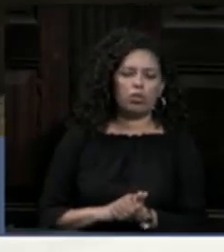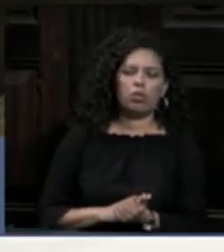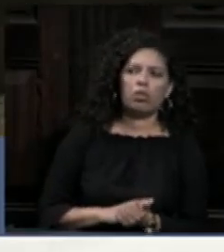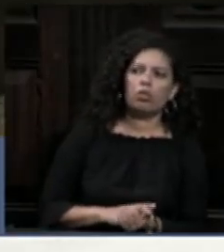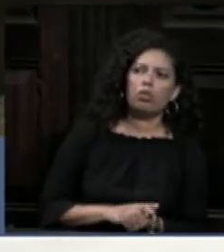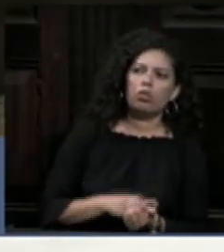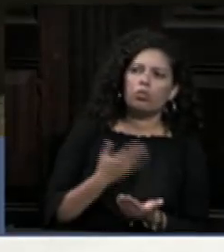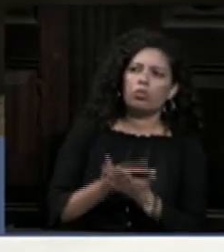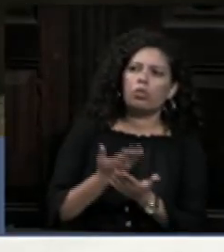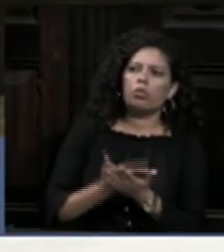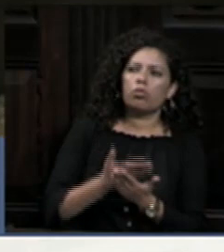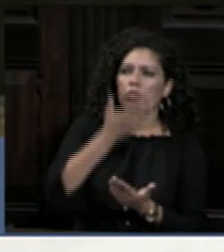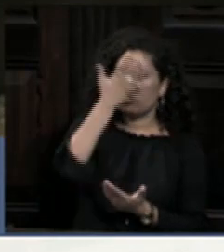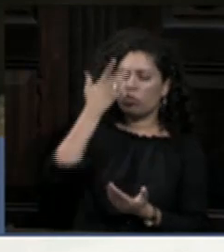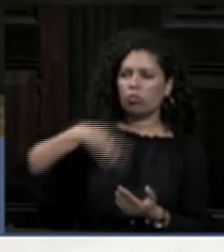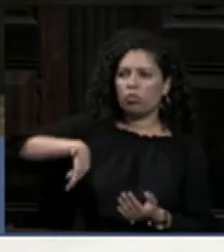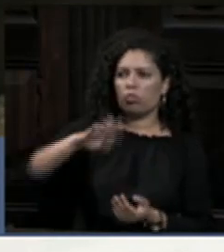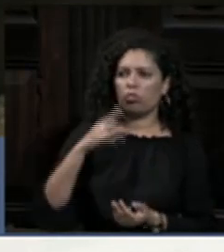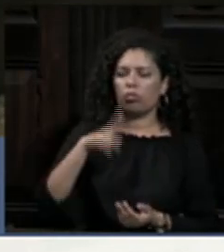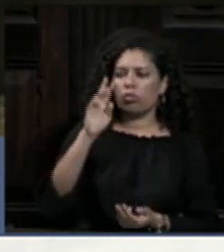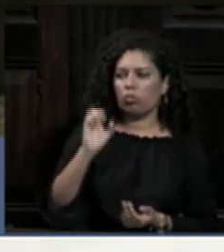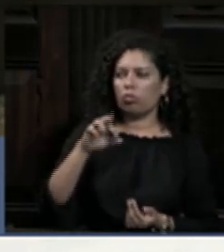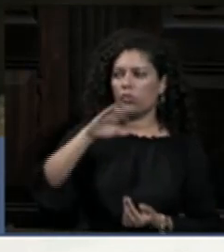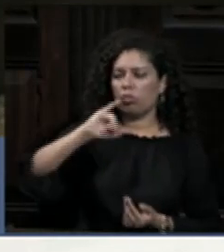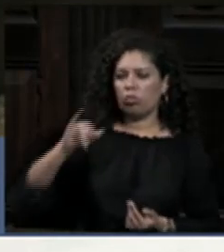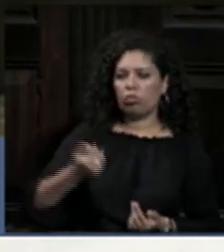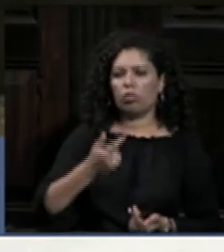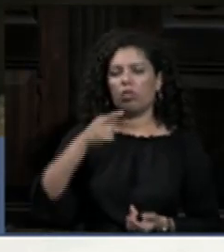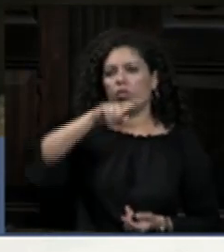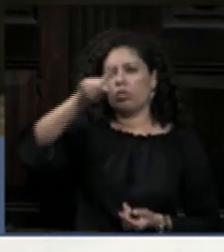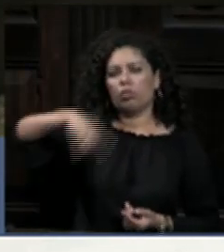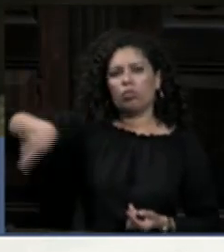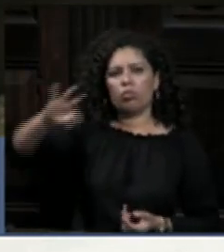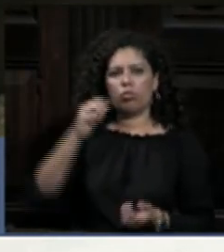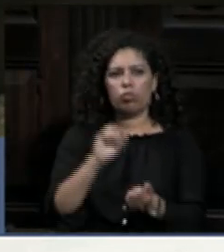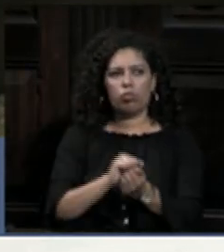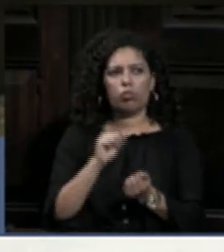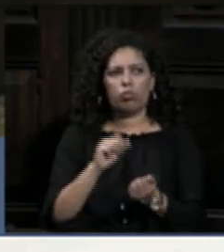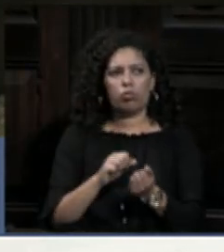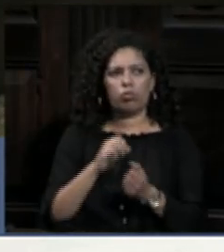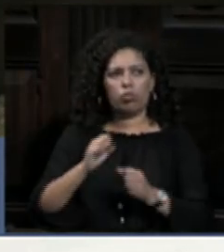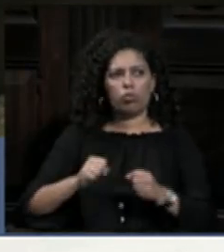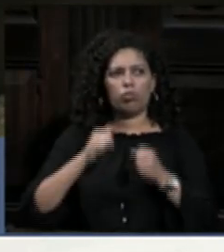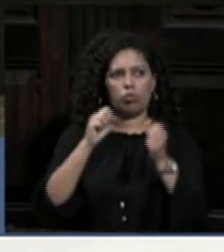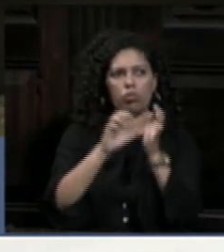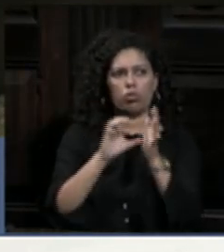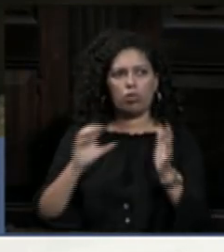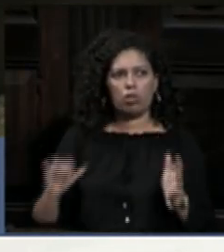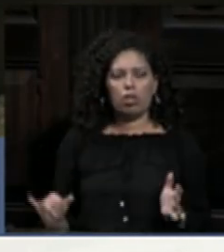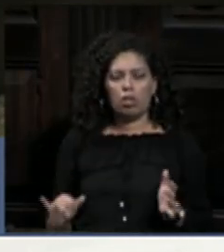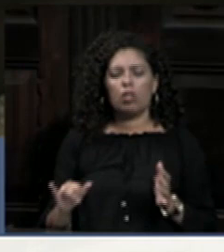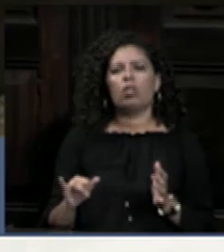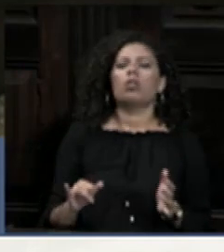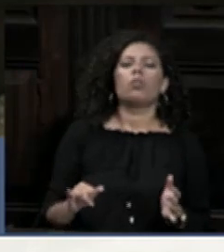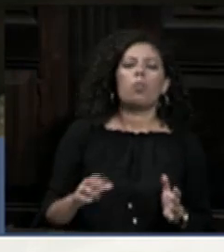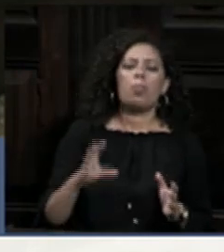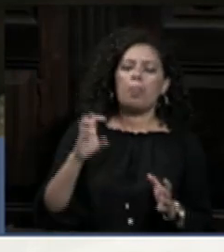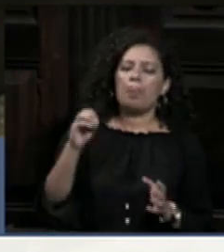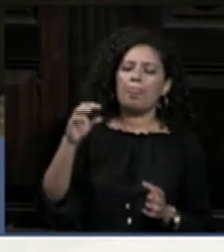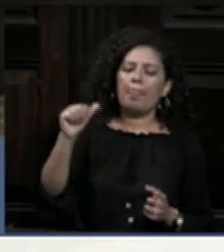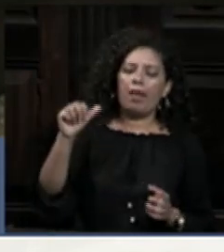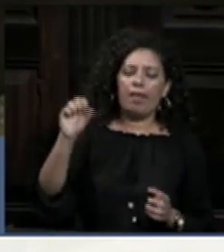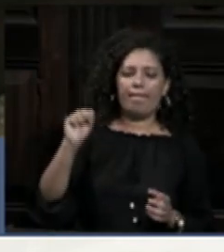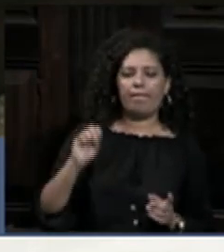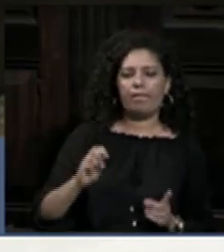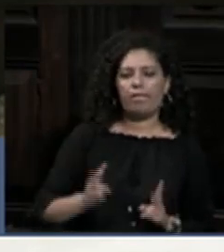da uerj todos aqueles que se mobilizaram para aprovação dessa lei que prorroga a política de